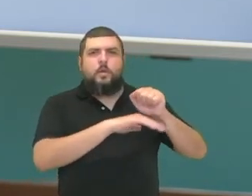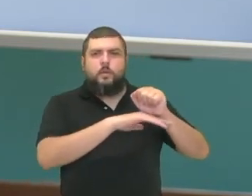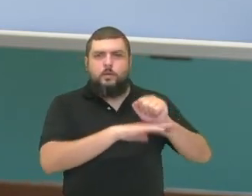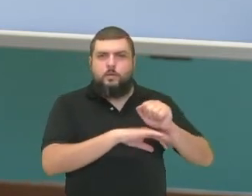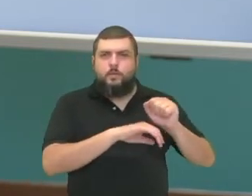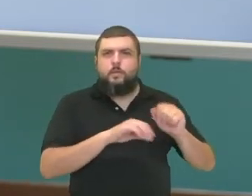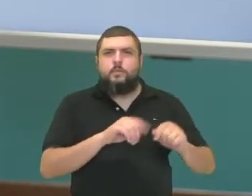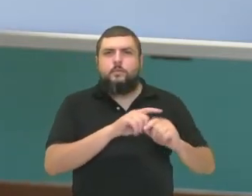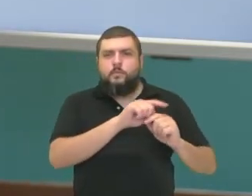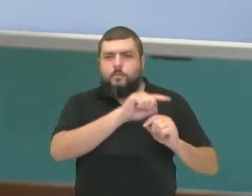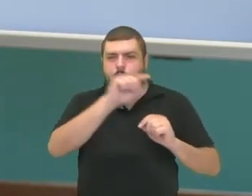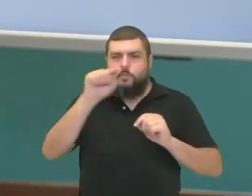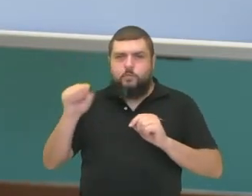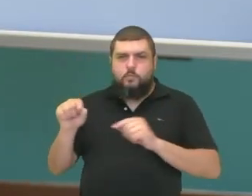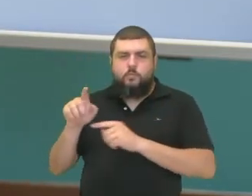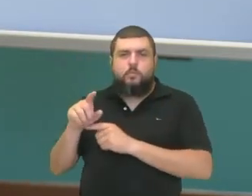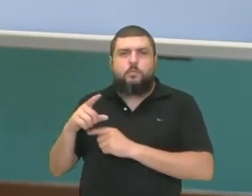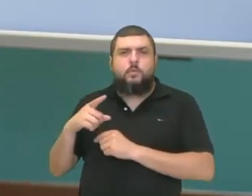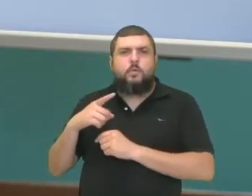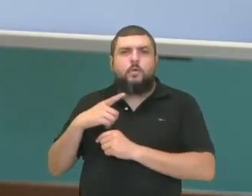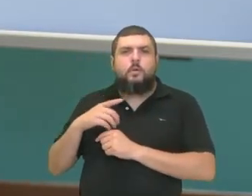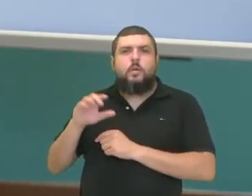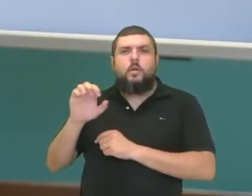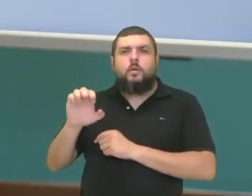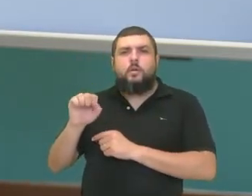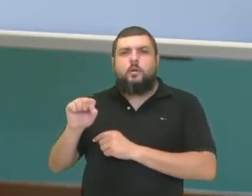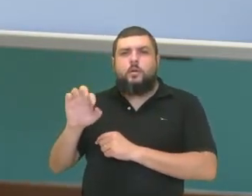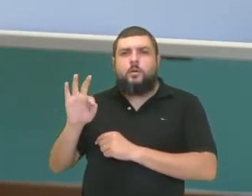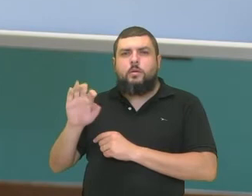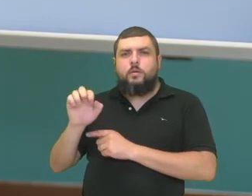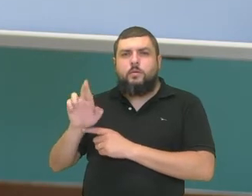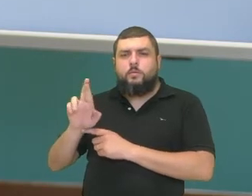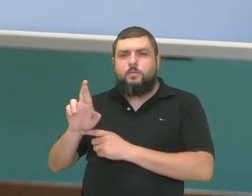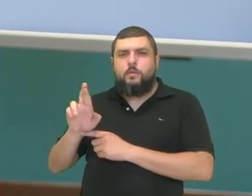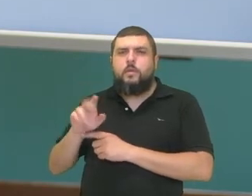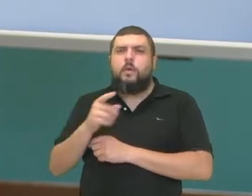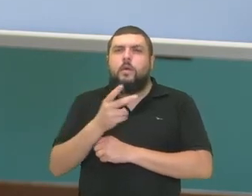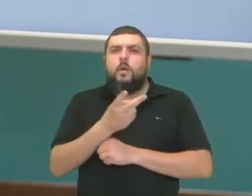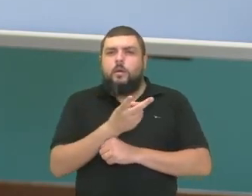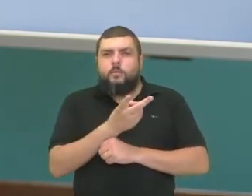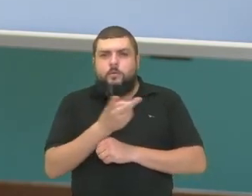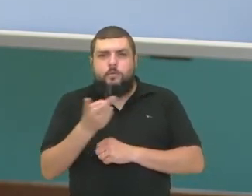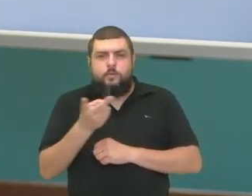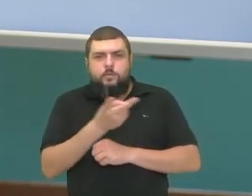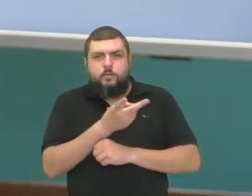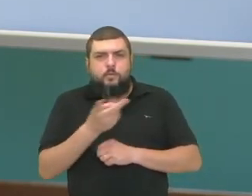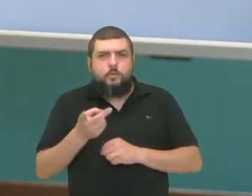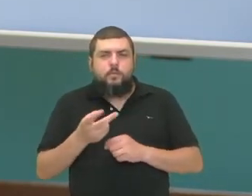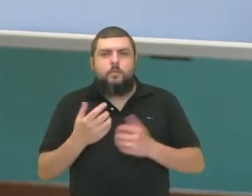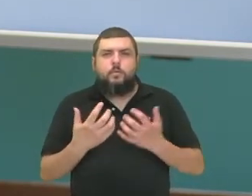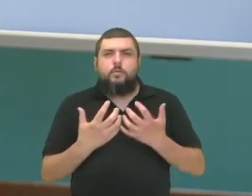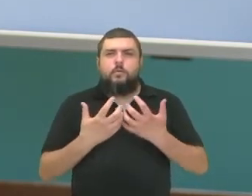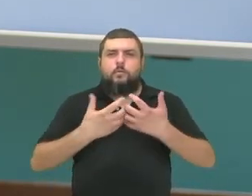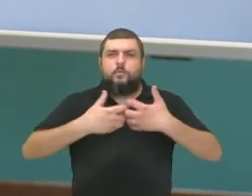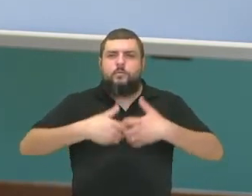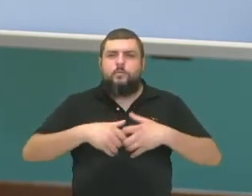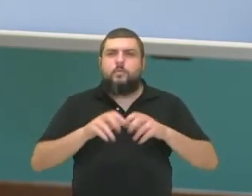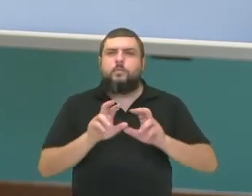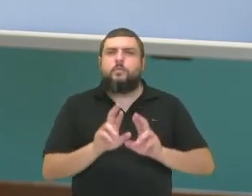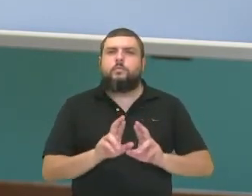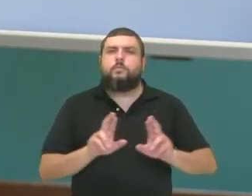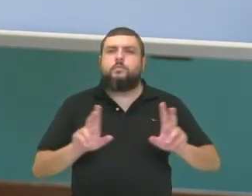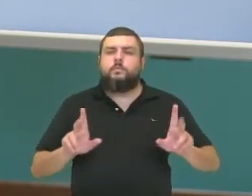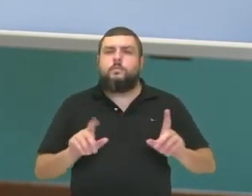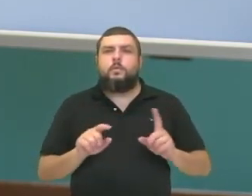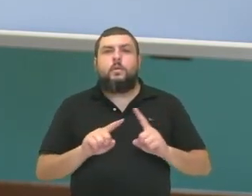carboxílico e aqui nós temos um éster. Duas substâncias químicas que pertencem a funções químicas